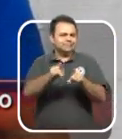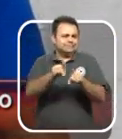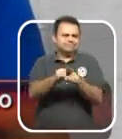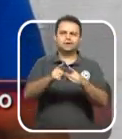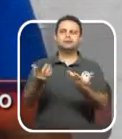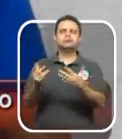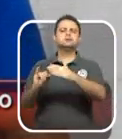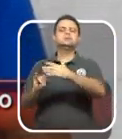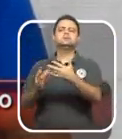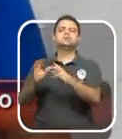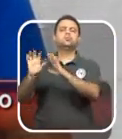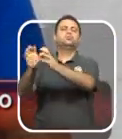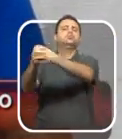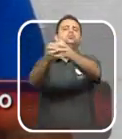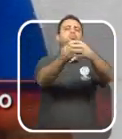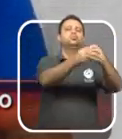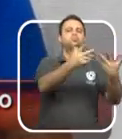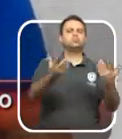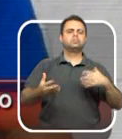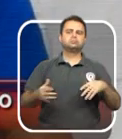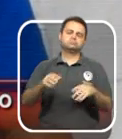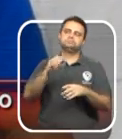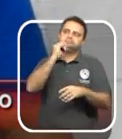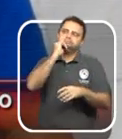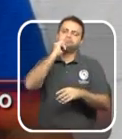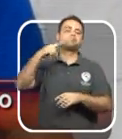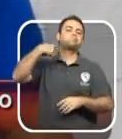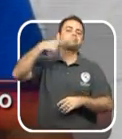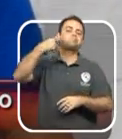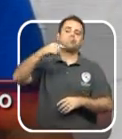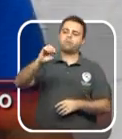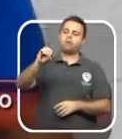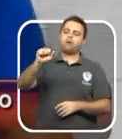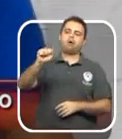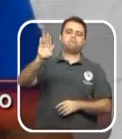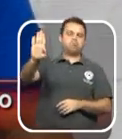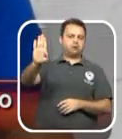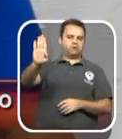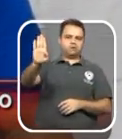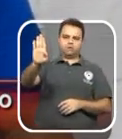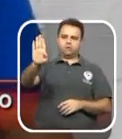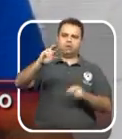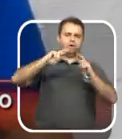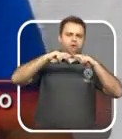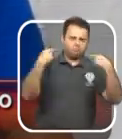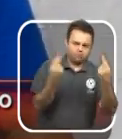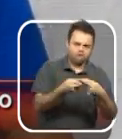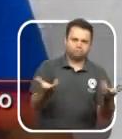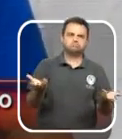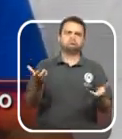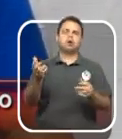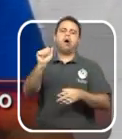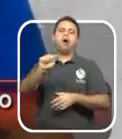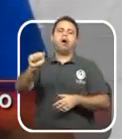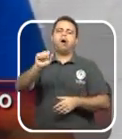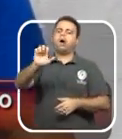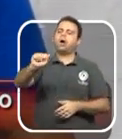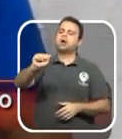também, para citar aqui algumas, né? A própria OAB participando de praticamente todas as atividades, a